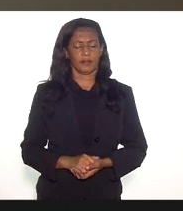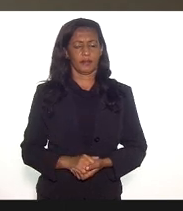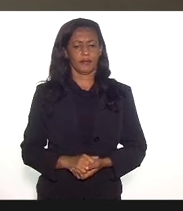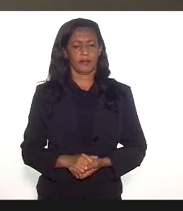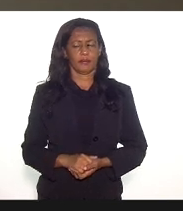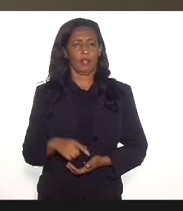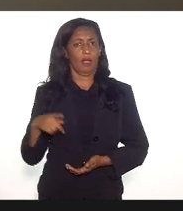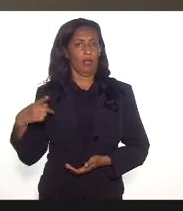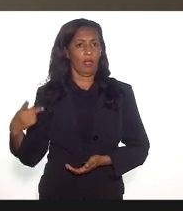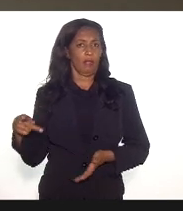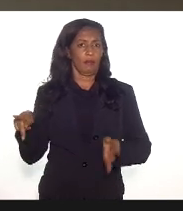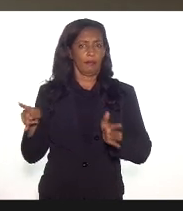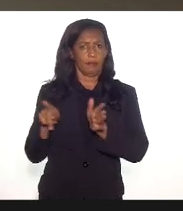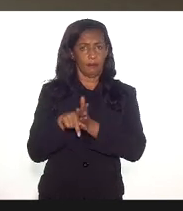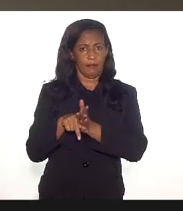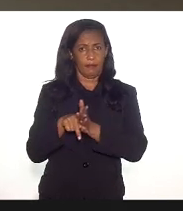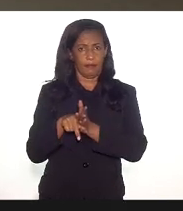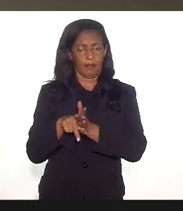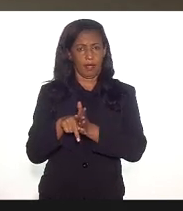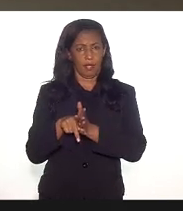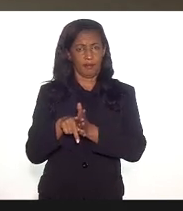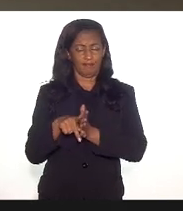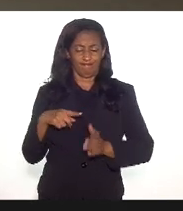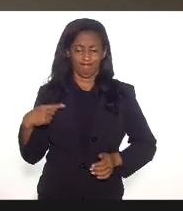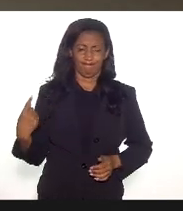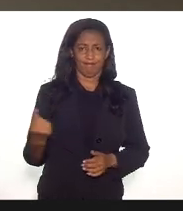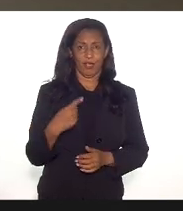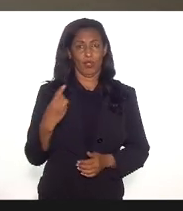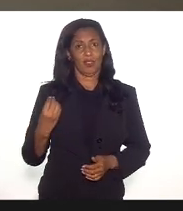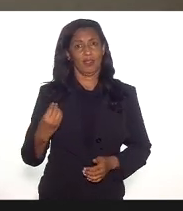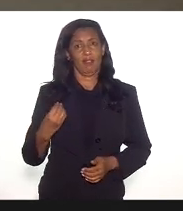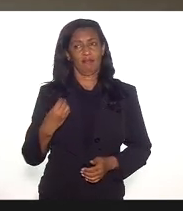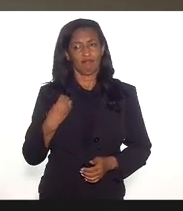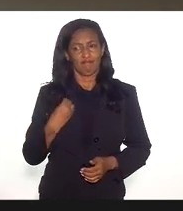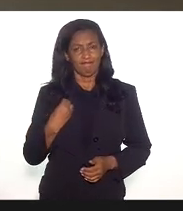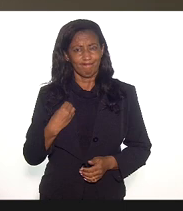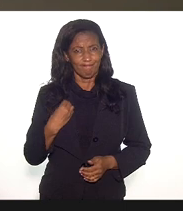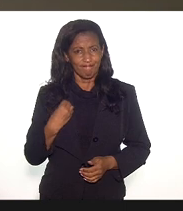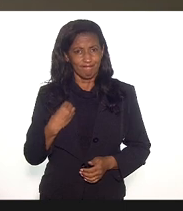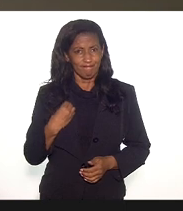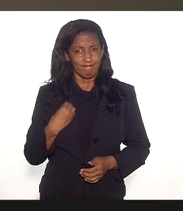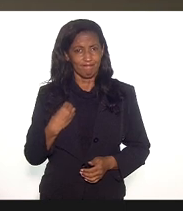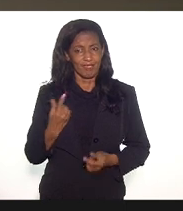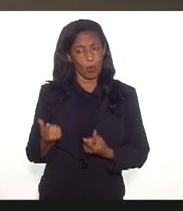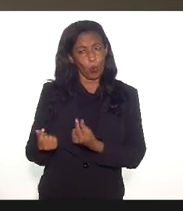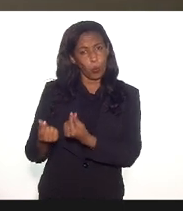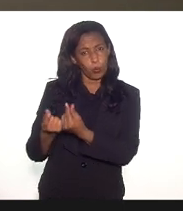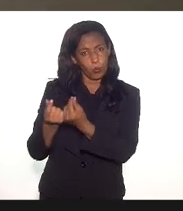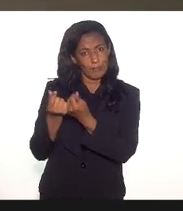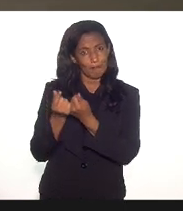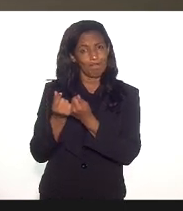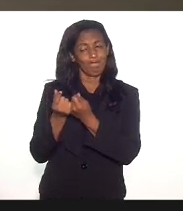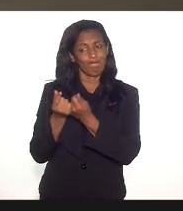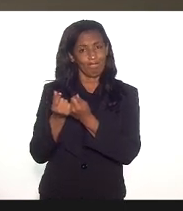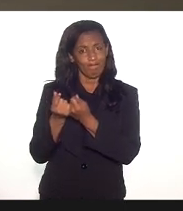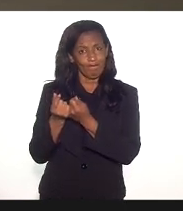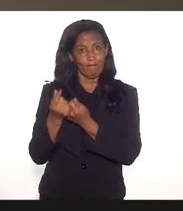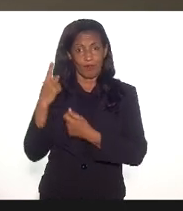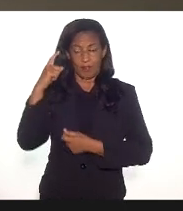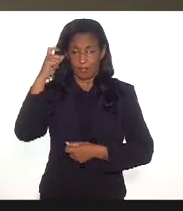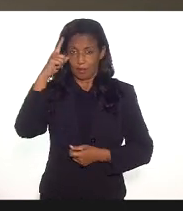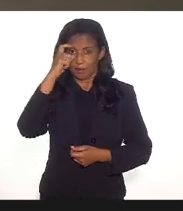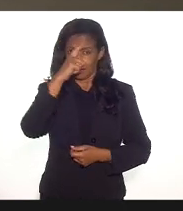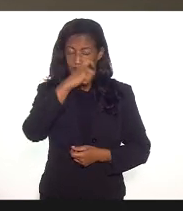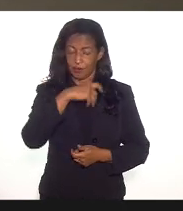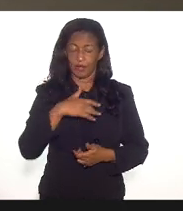elas fazem parte da nossa situação hoje financeira, situação delicada, né? Tanto é assim que